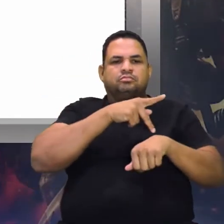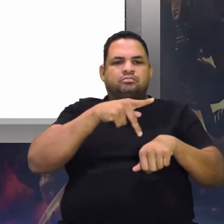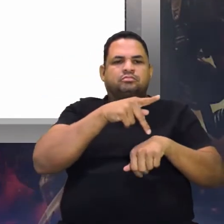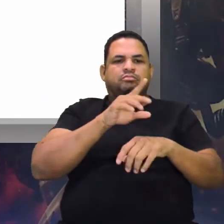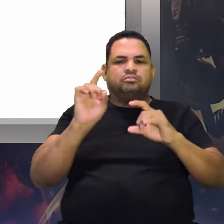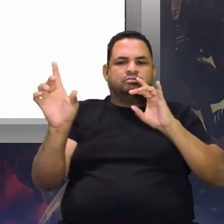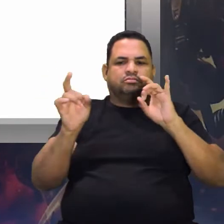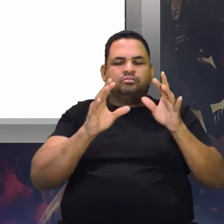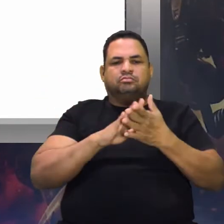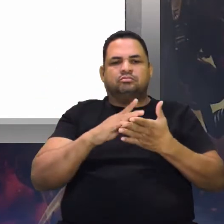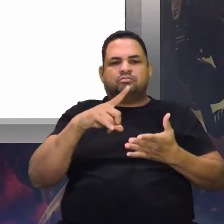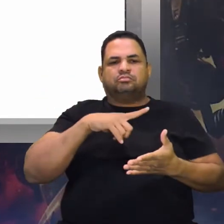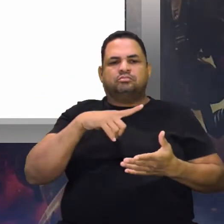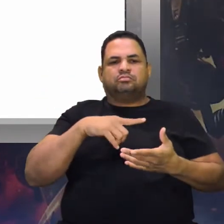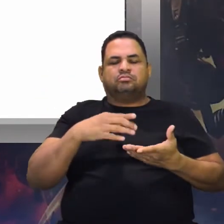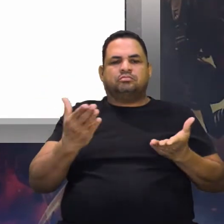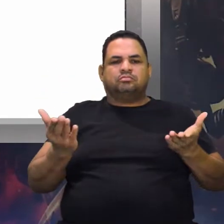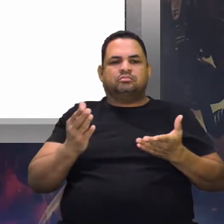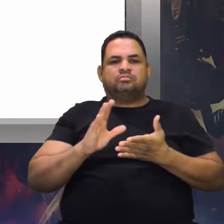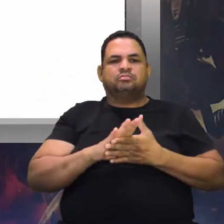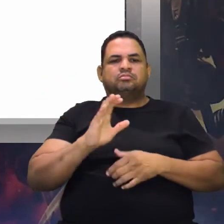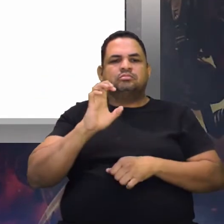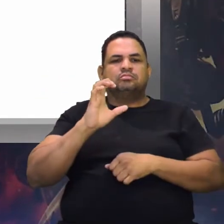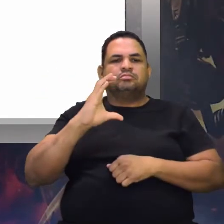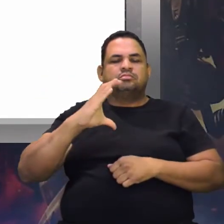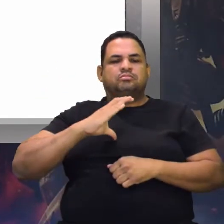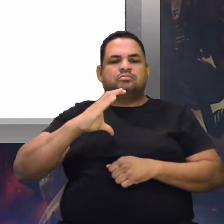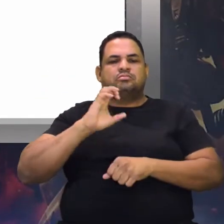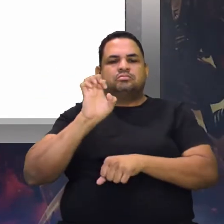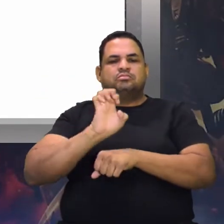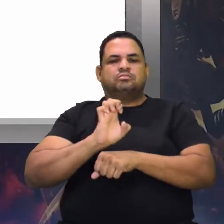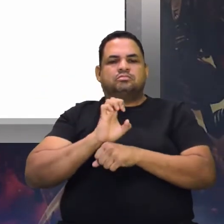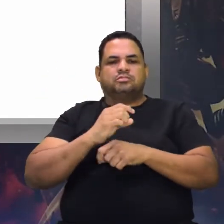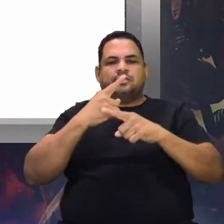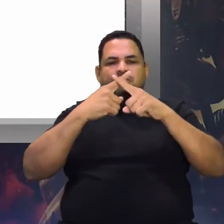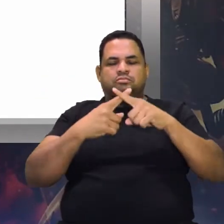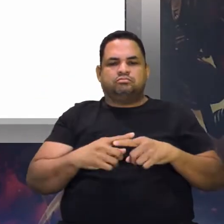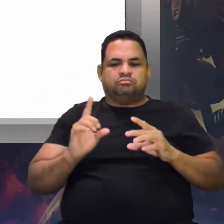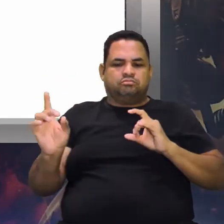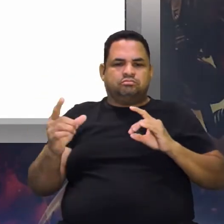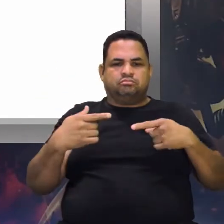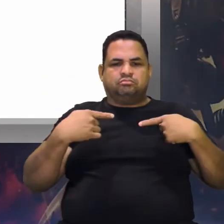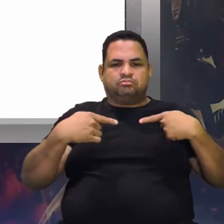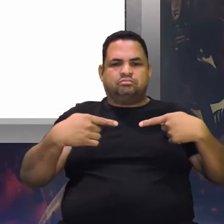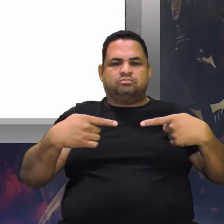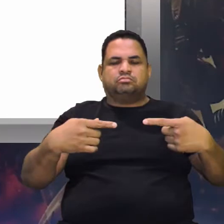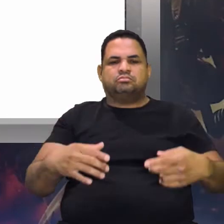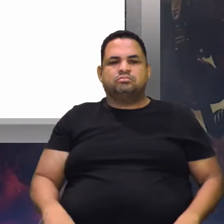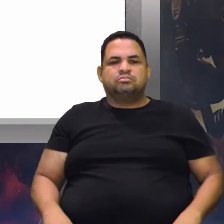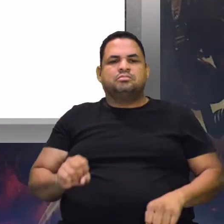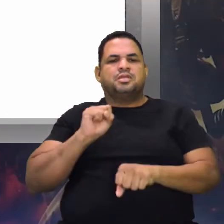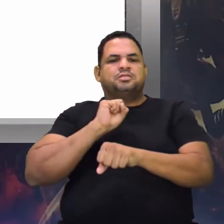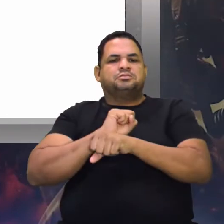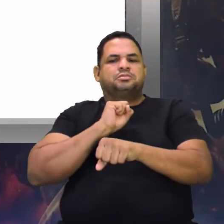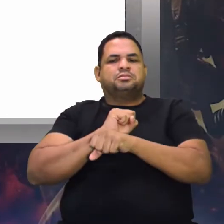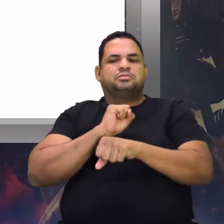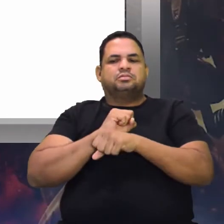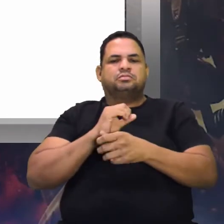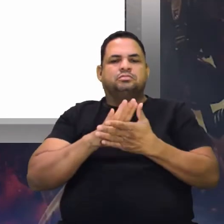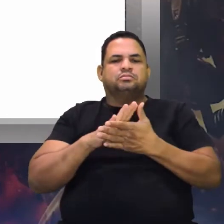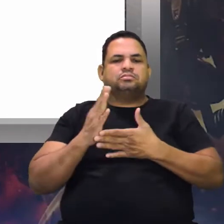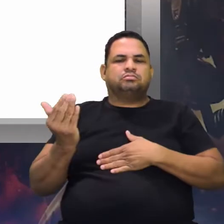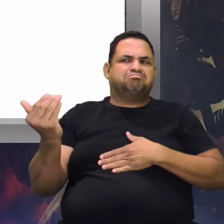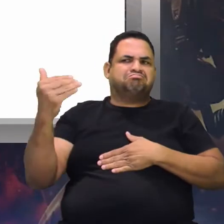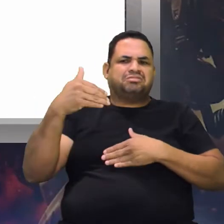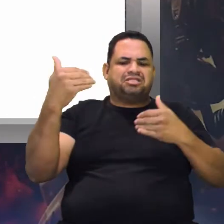os outros. Naquele momento, eram as cidades e estados gregas que umas competiam com as outras. Então, era muito esperado os Jogos Olímpicos. Vinha gente de tudo